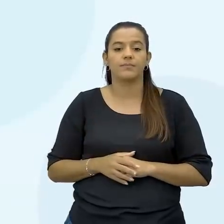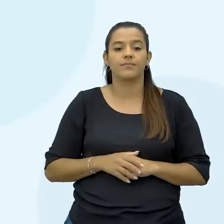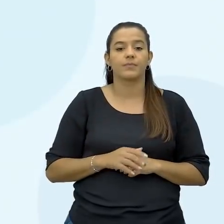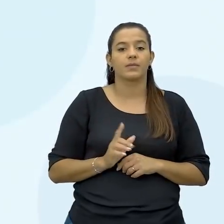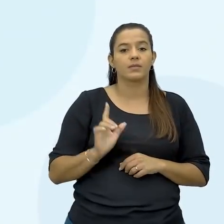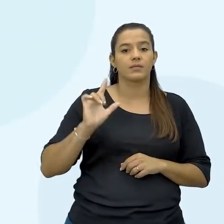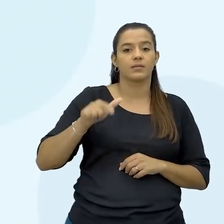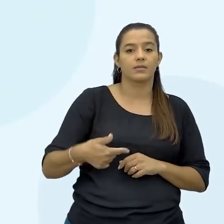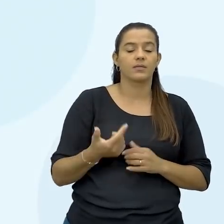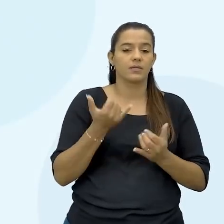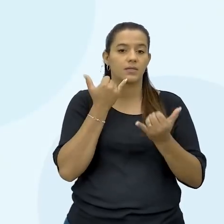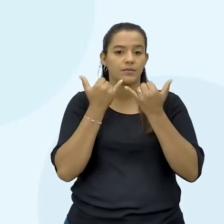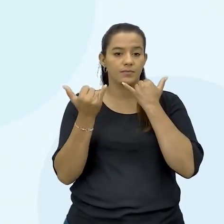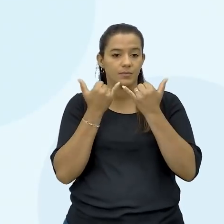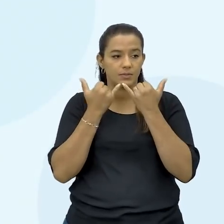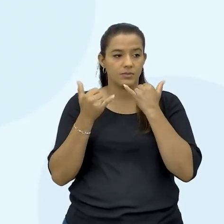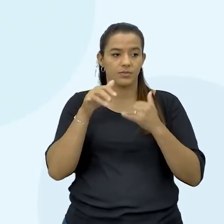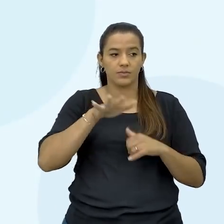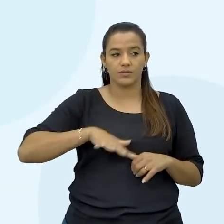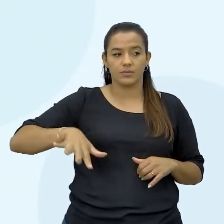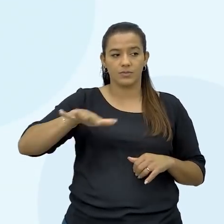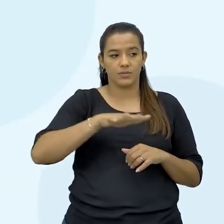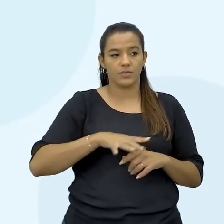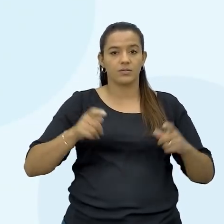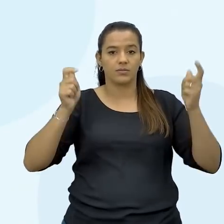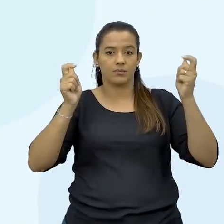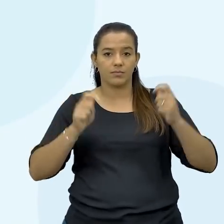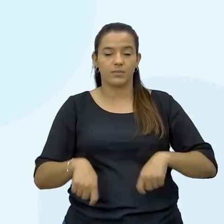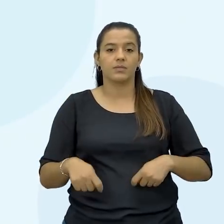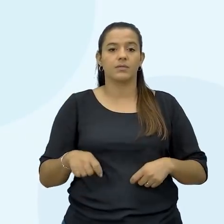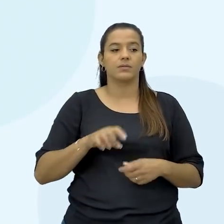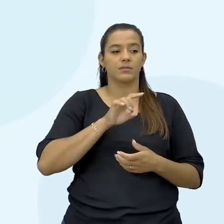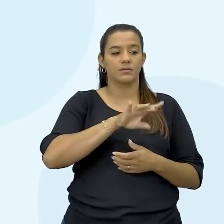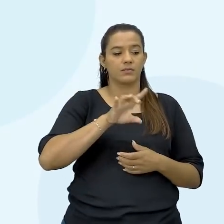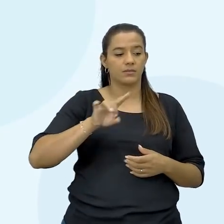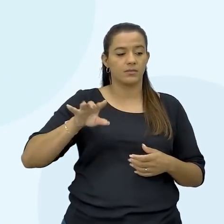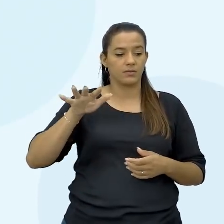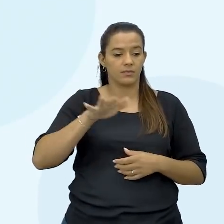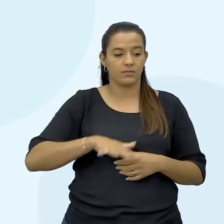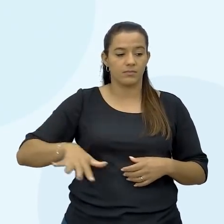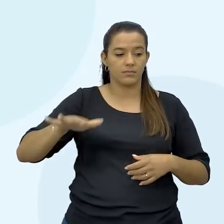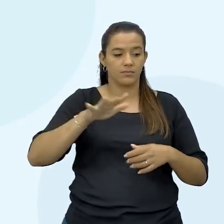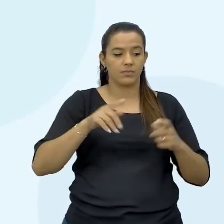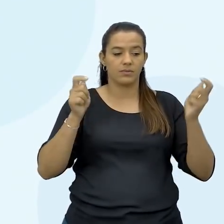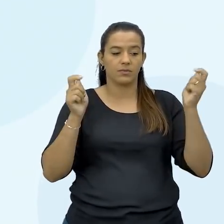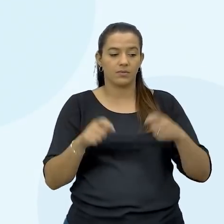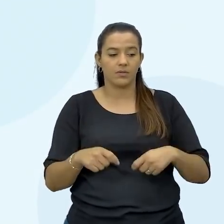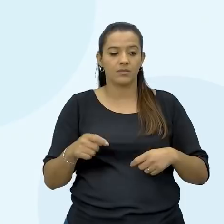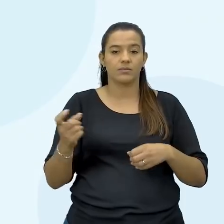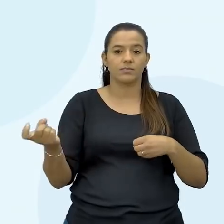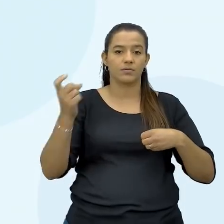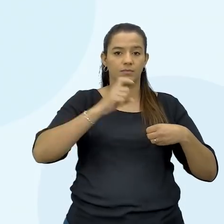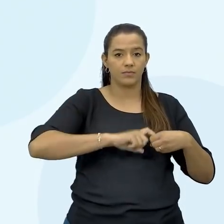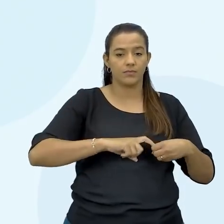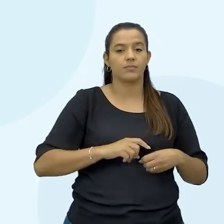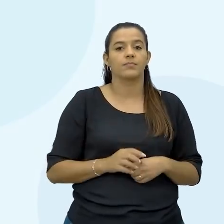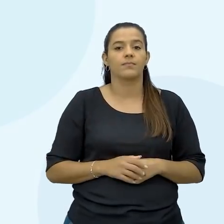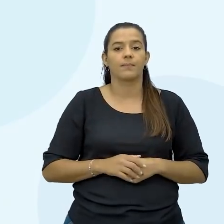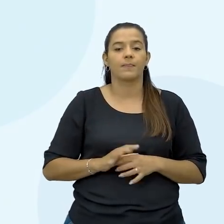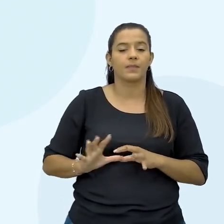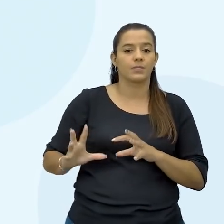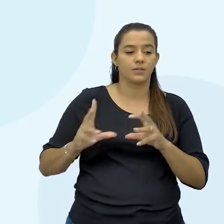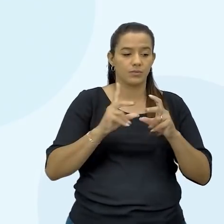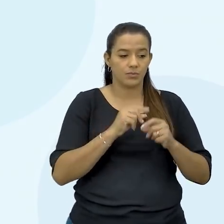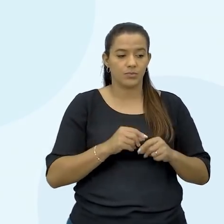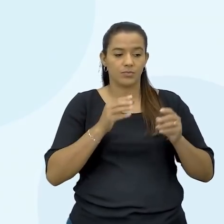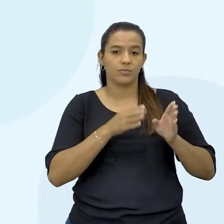vem as informações gerais e, em seguida, as competências da formação geral básica, que são retomadas. Em todo momento,